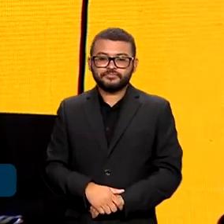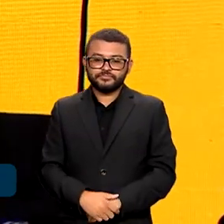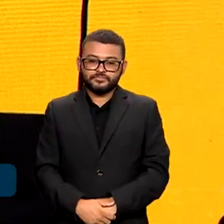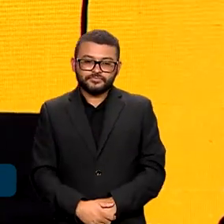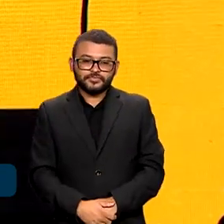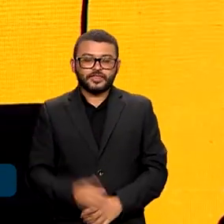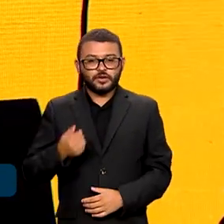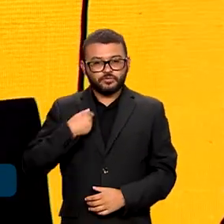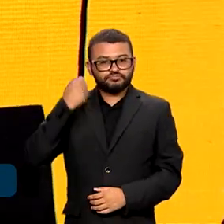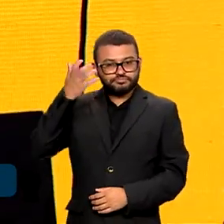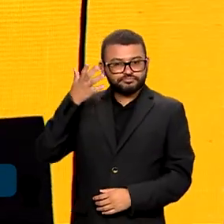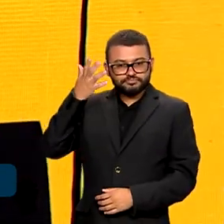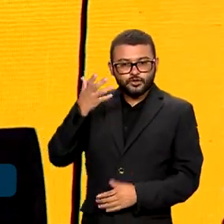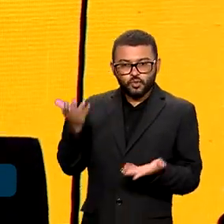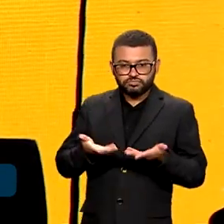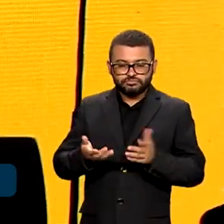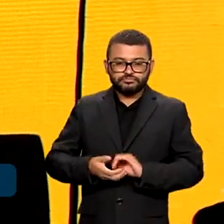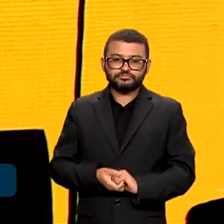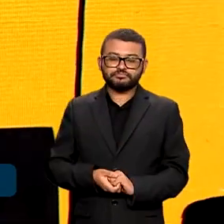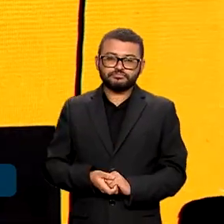essa participação de hoje.